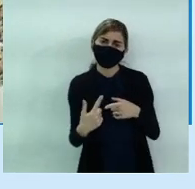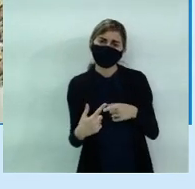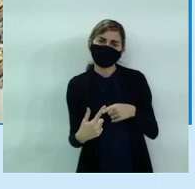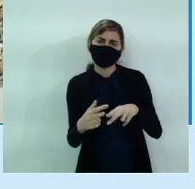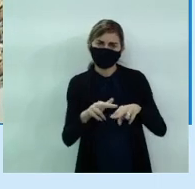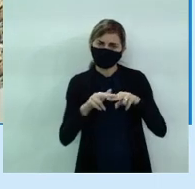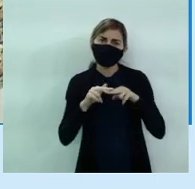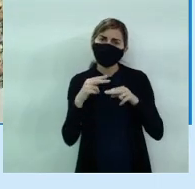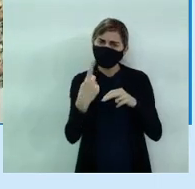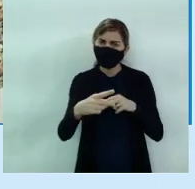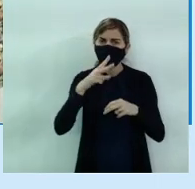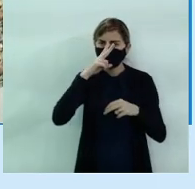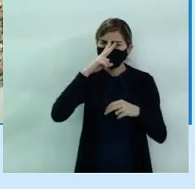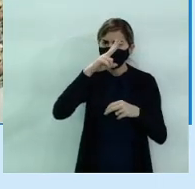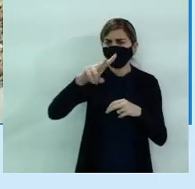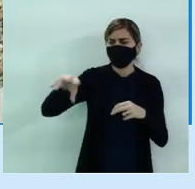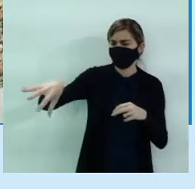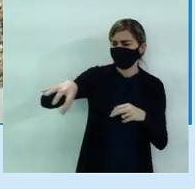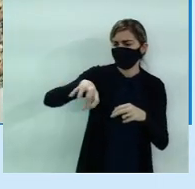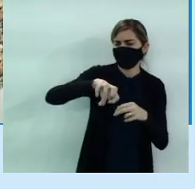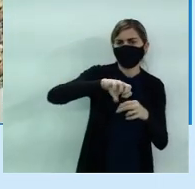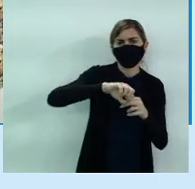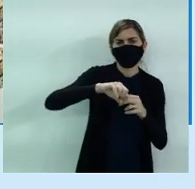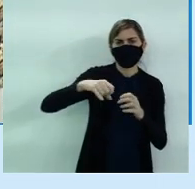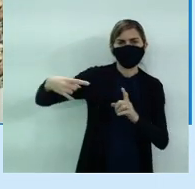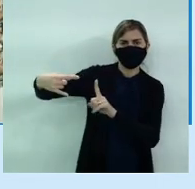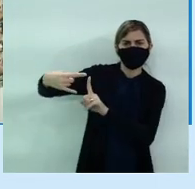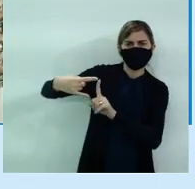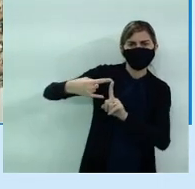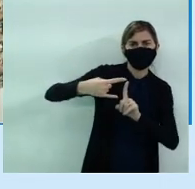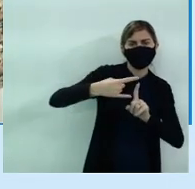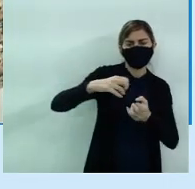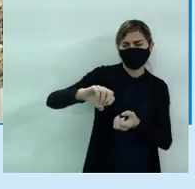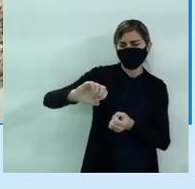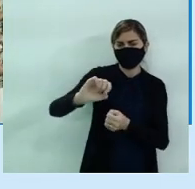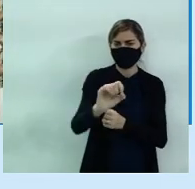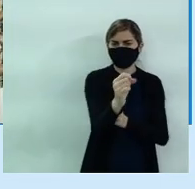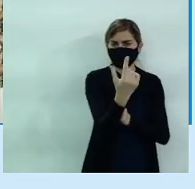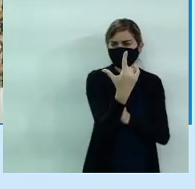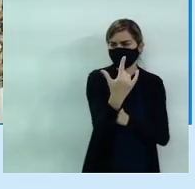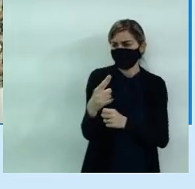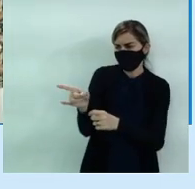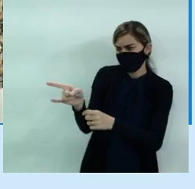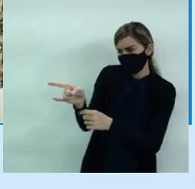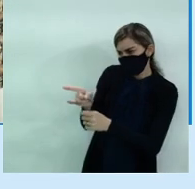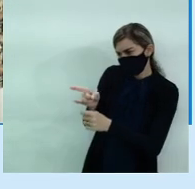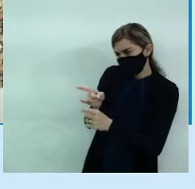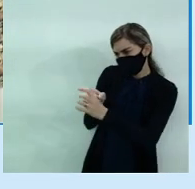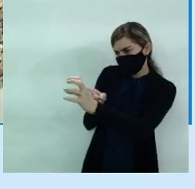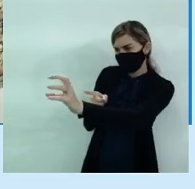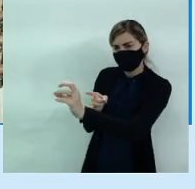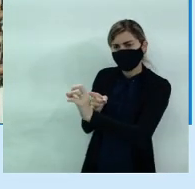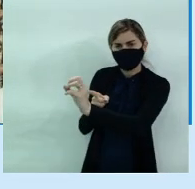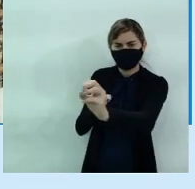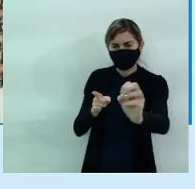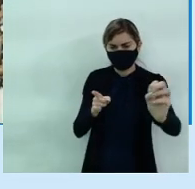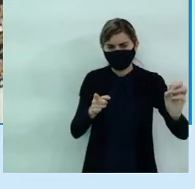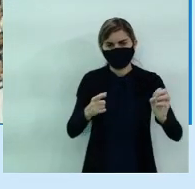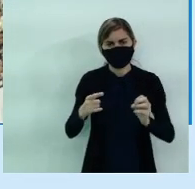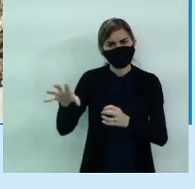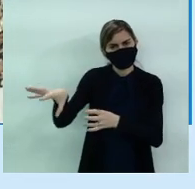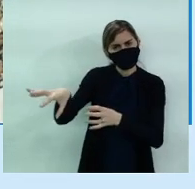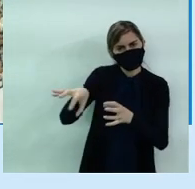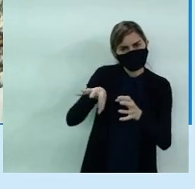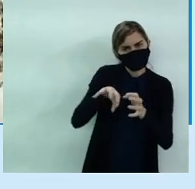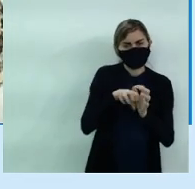por causa da força que é exercida do Sol em relação à questão dos planetas. Bom,